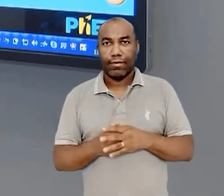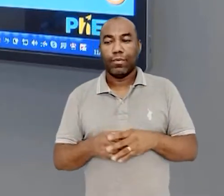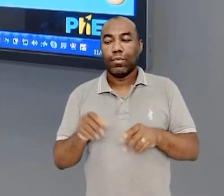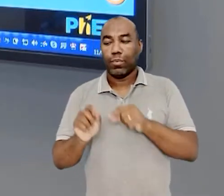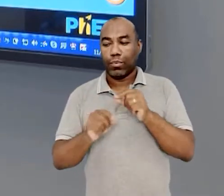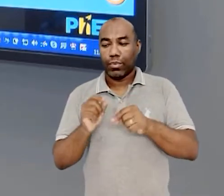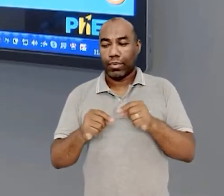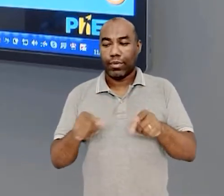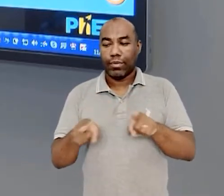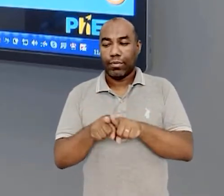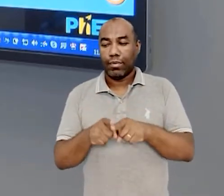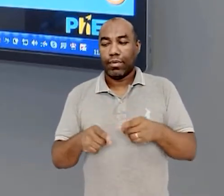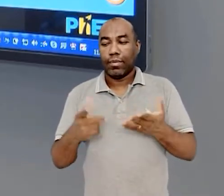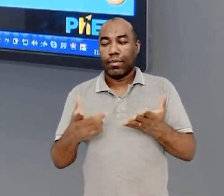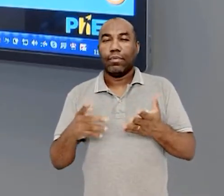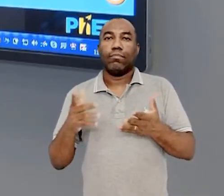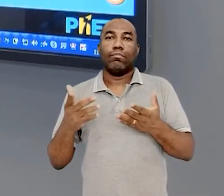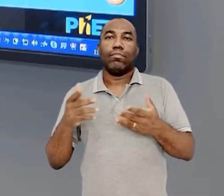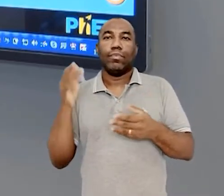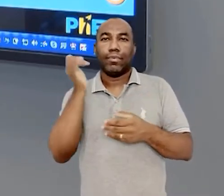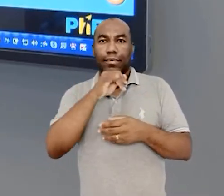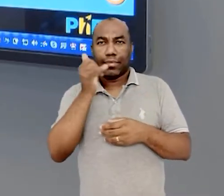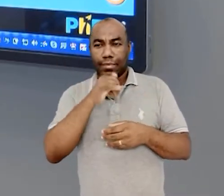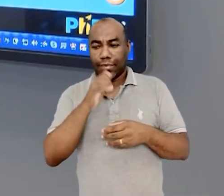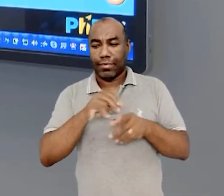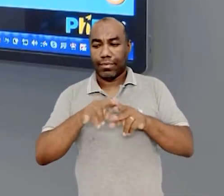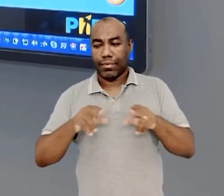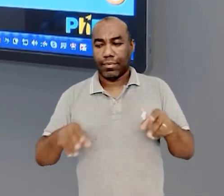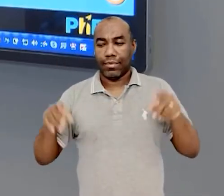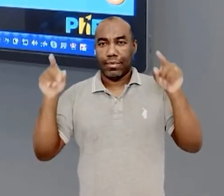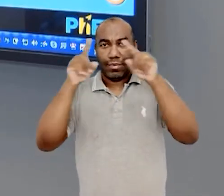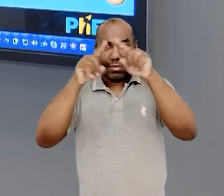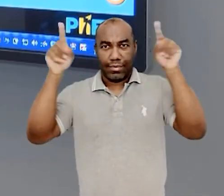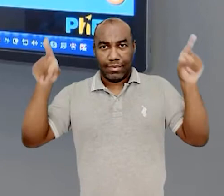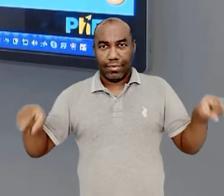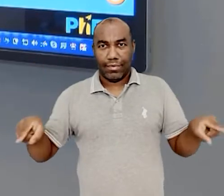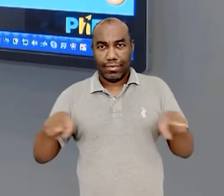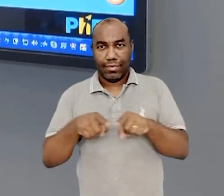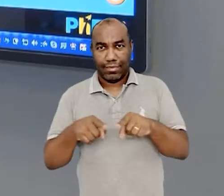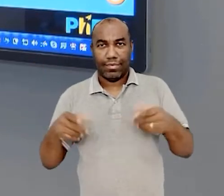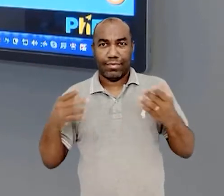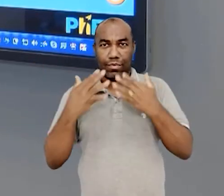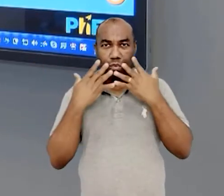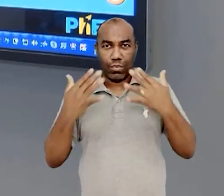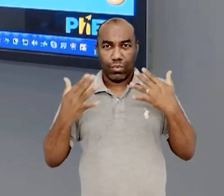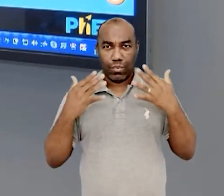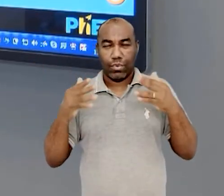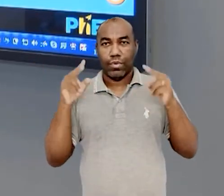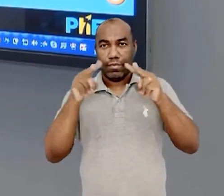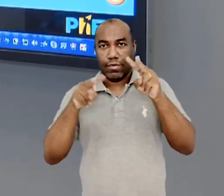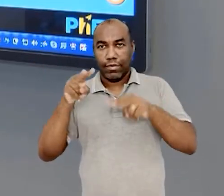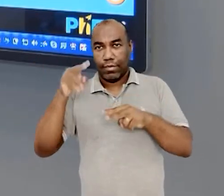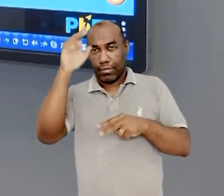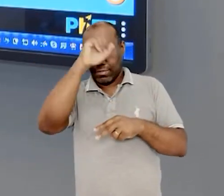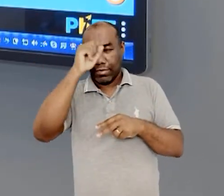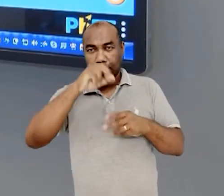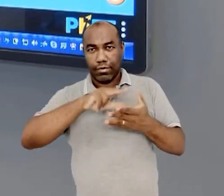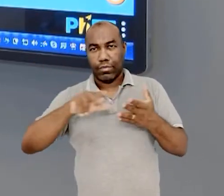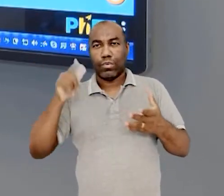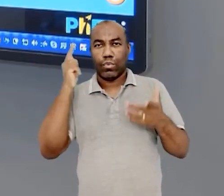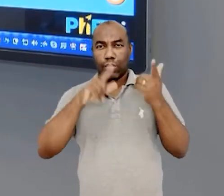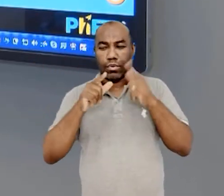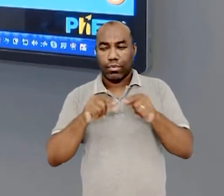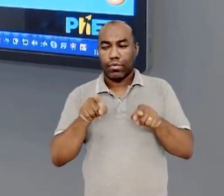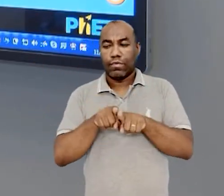PET colorado. O PET colorado facilita a sua aprendizagem, torna essa aprendizagem muito significativa. E você pode